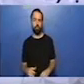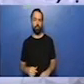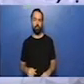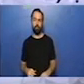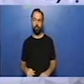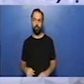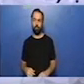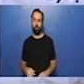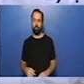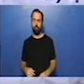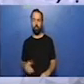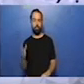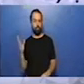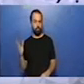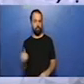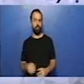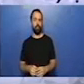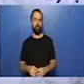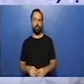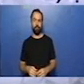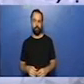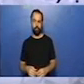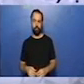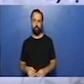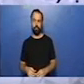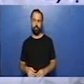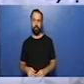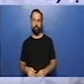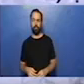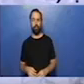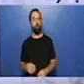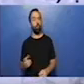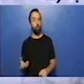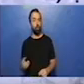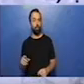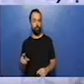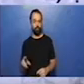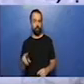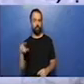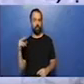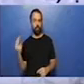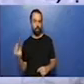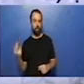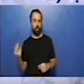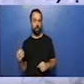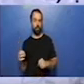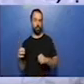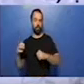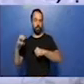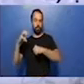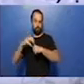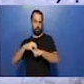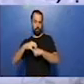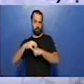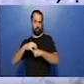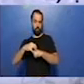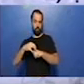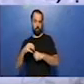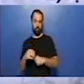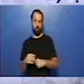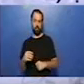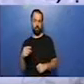para esse organismo se manter vivo. Outros que não têm vida livre apresentam-se na forma